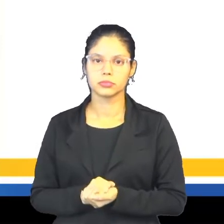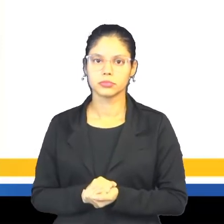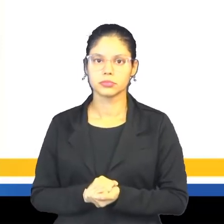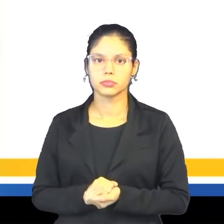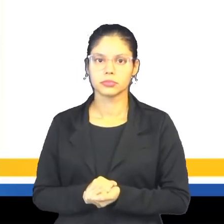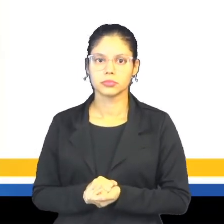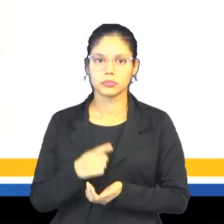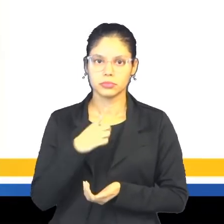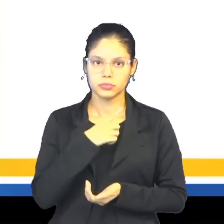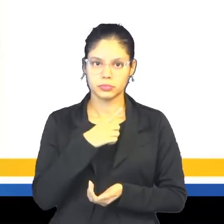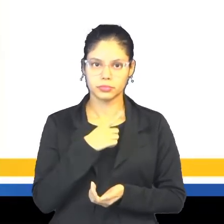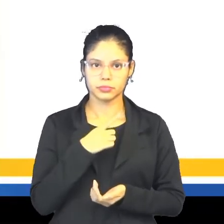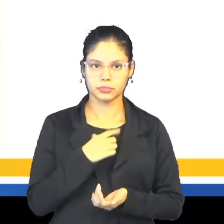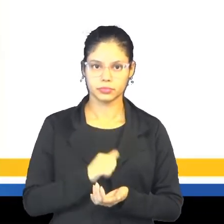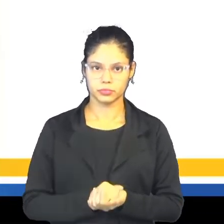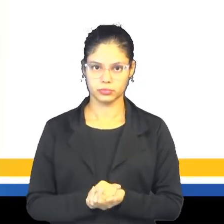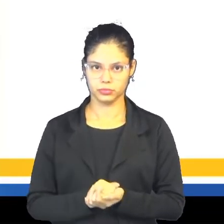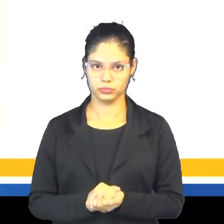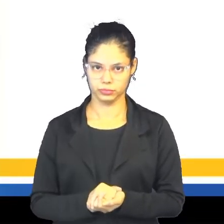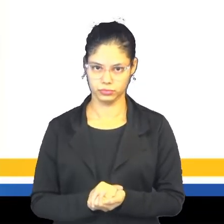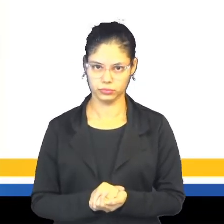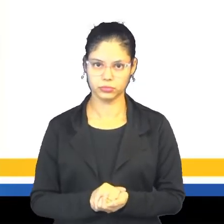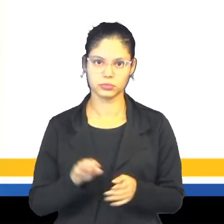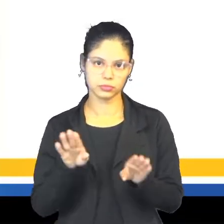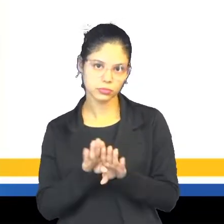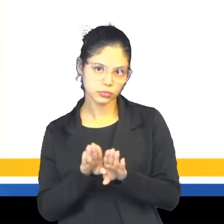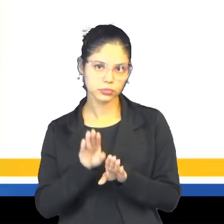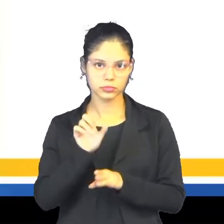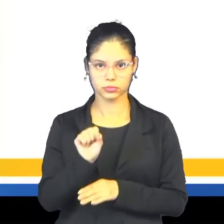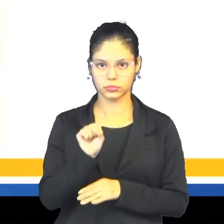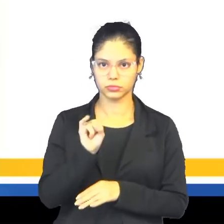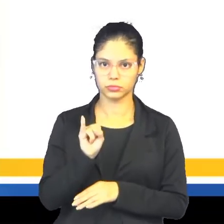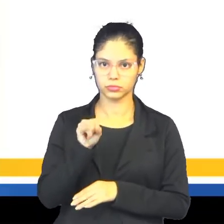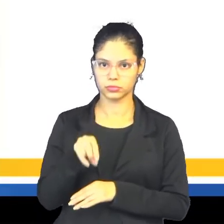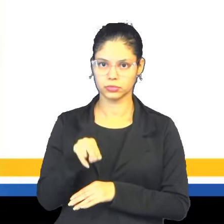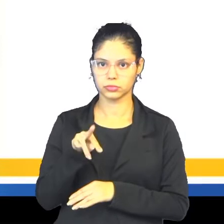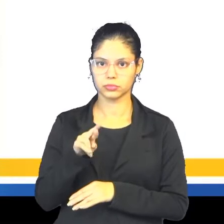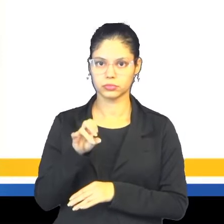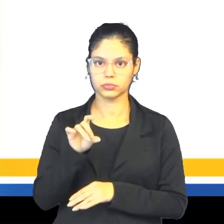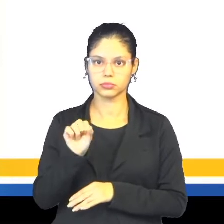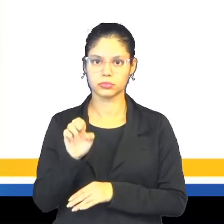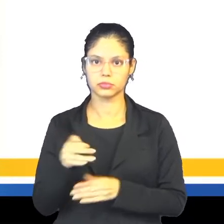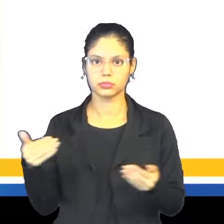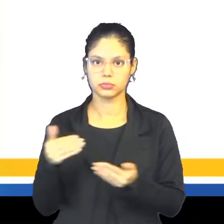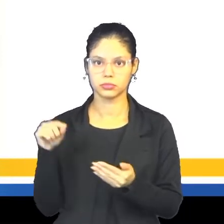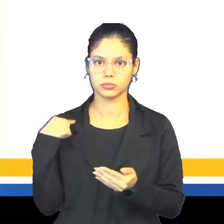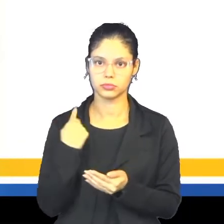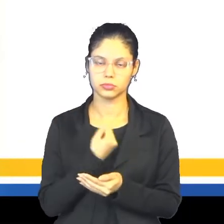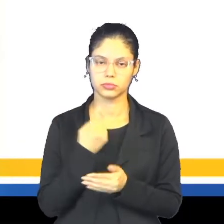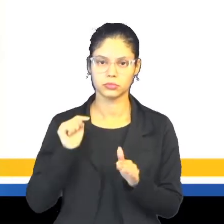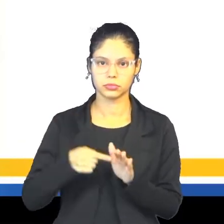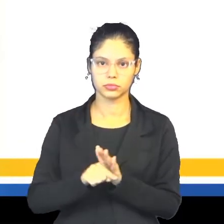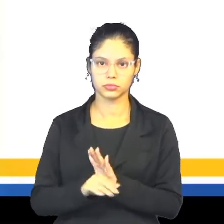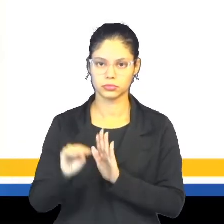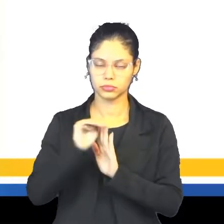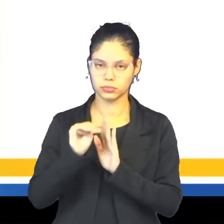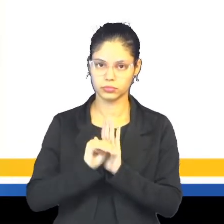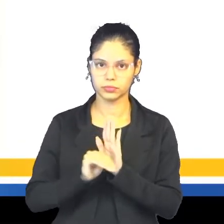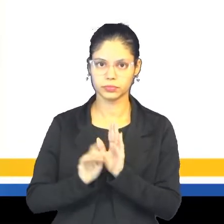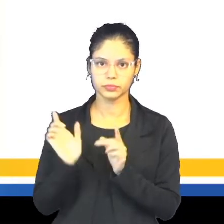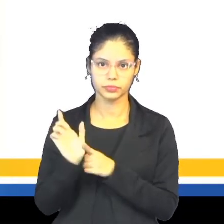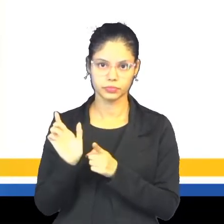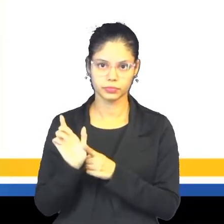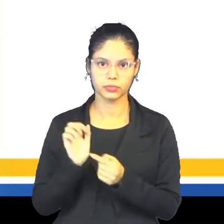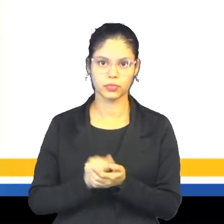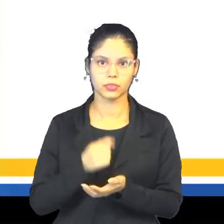nós temos a sintaxe também da língua espanhola, tá? Mas hoje nós vamos tratar dentro das classes de palavra.